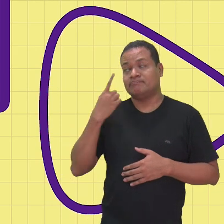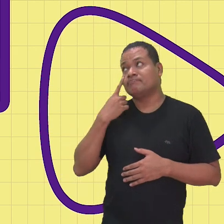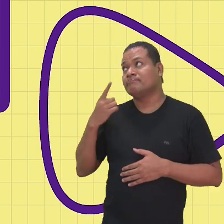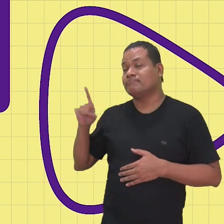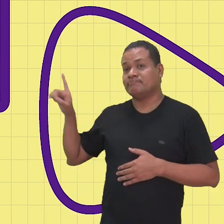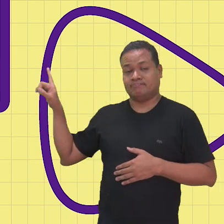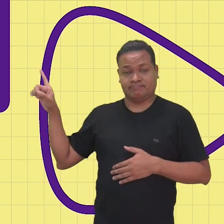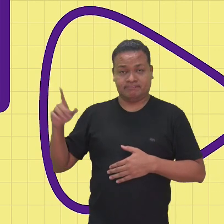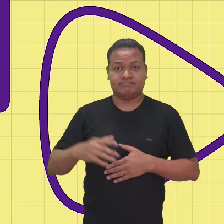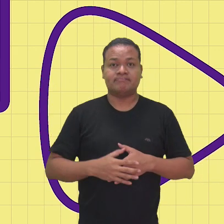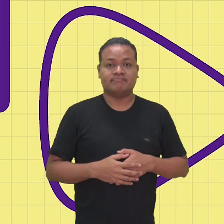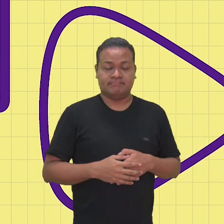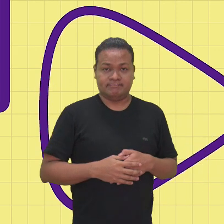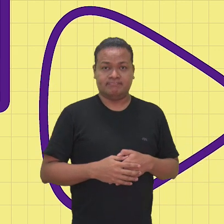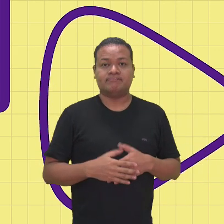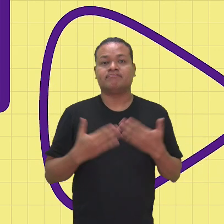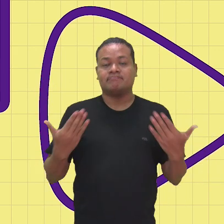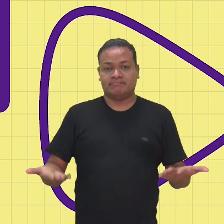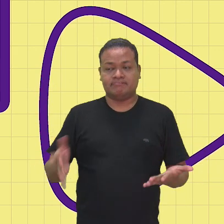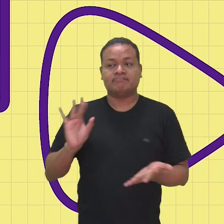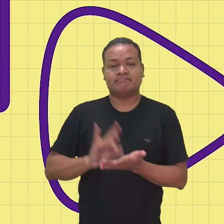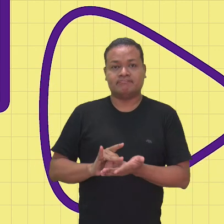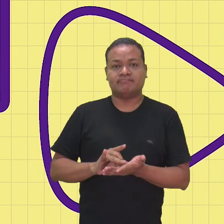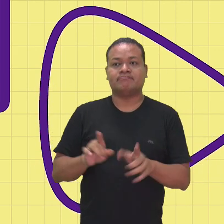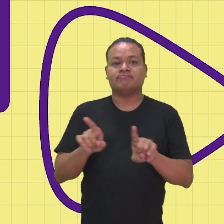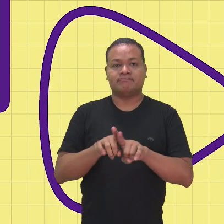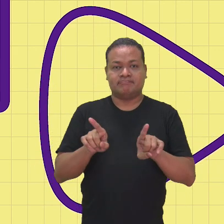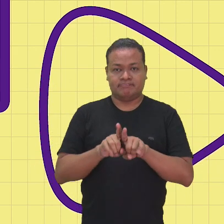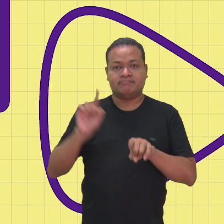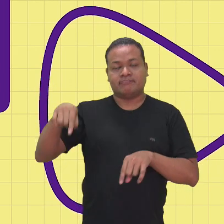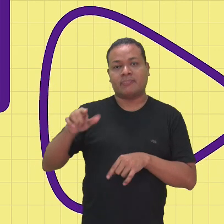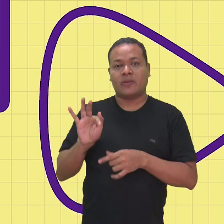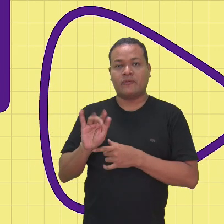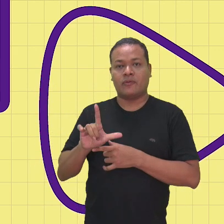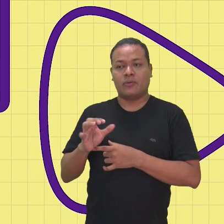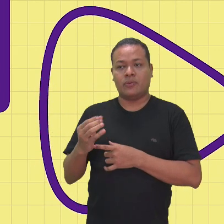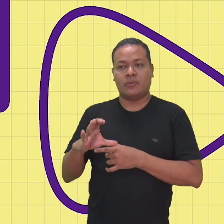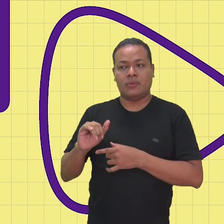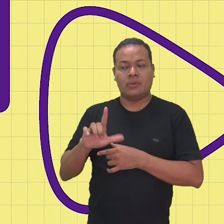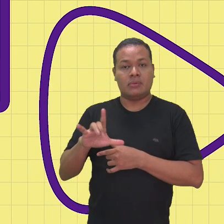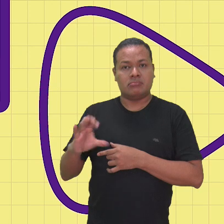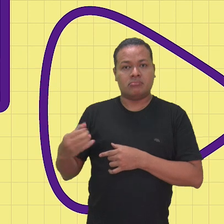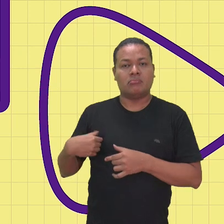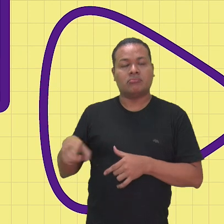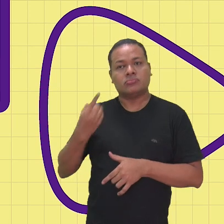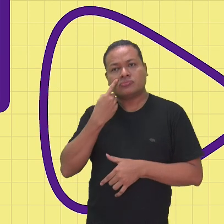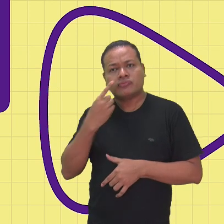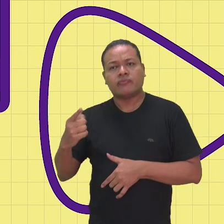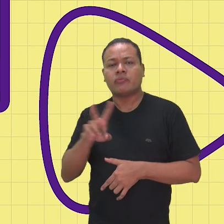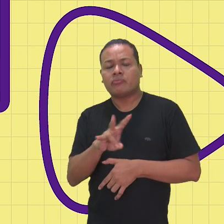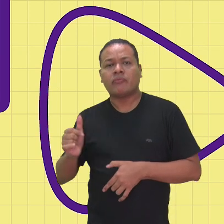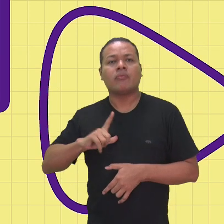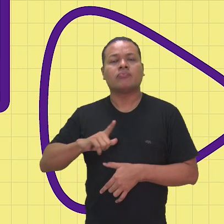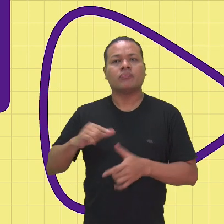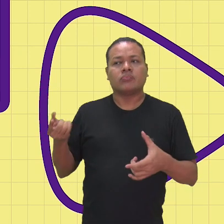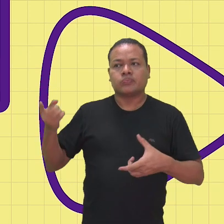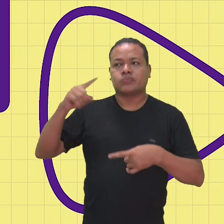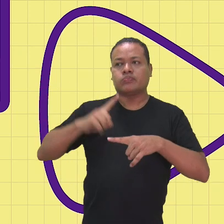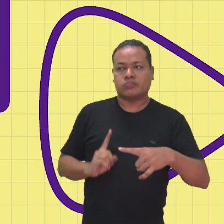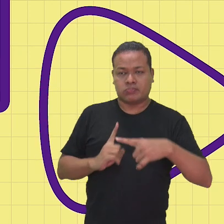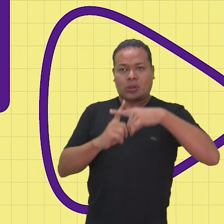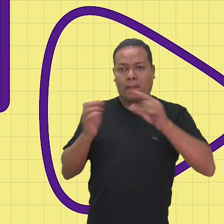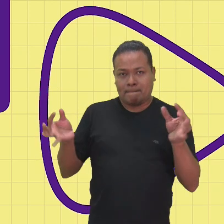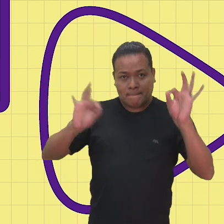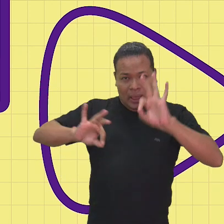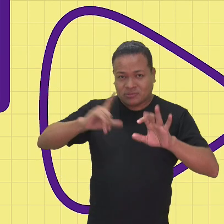de alumínio e óxido de cálcio. Pessoal, vou voltar aí, ó. Floculação, a gente viu a substância que é adicionada. Na